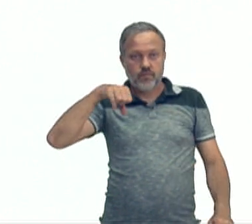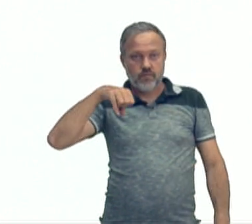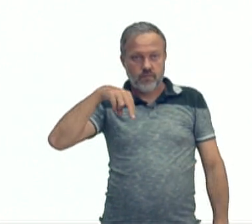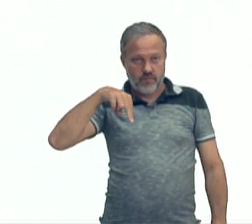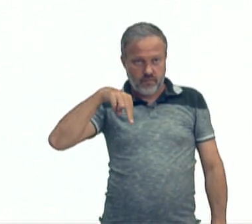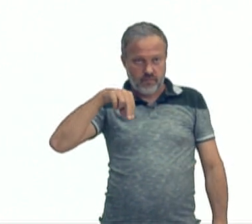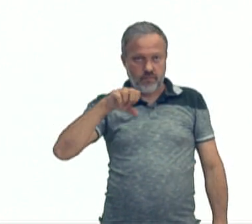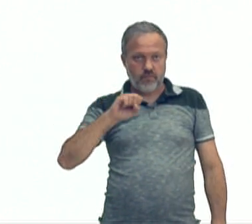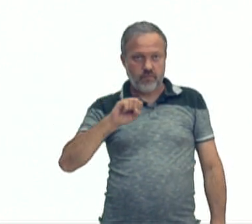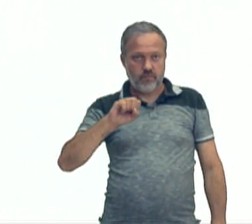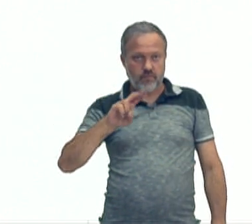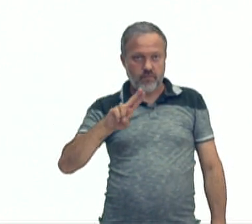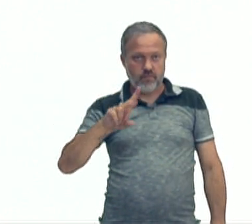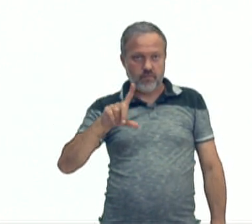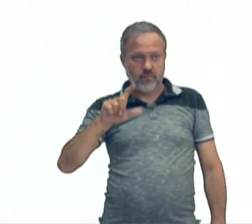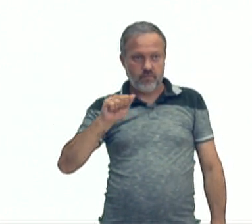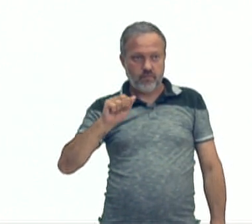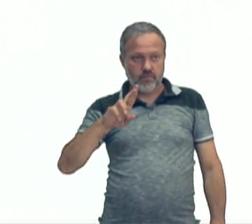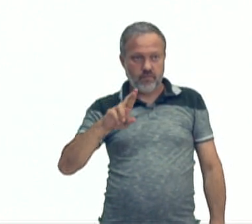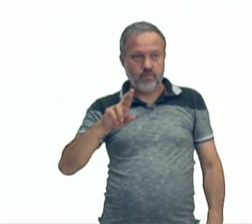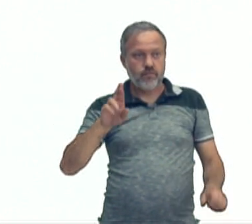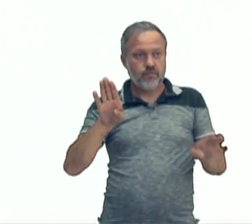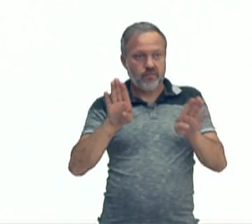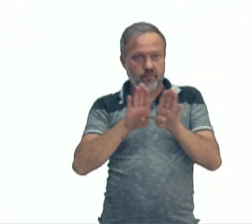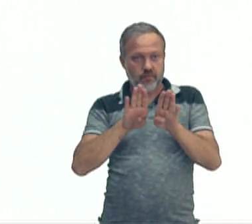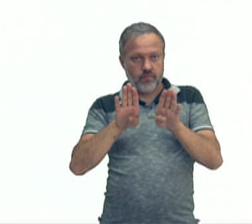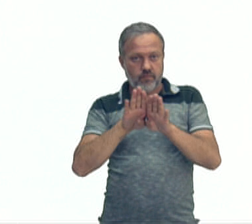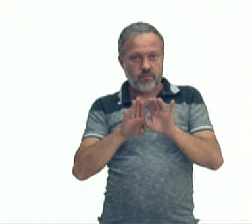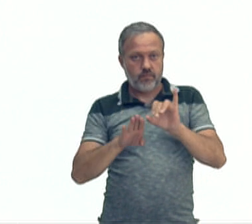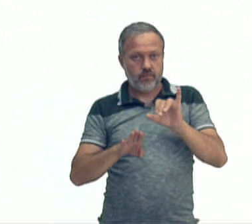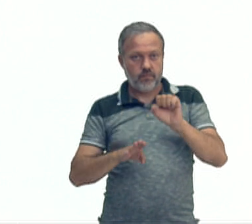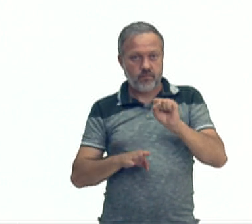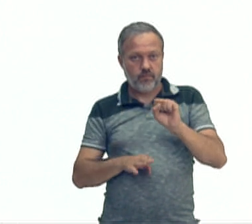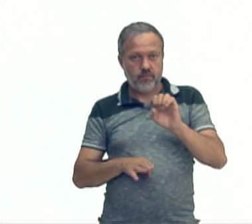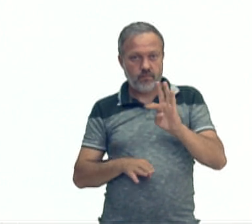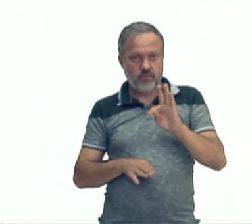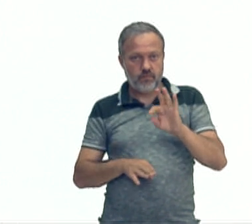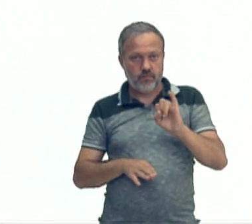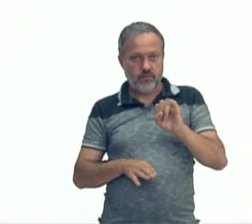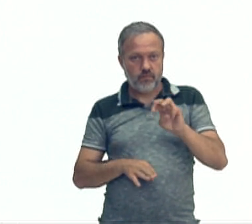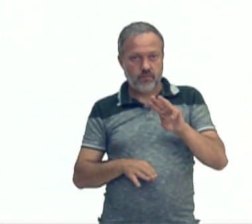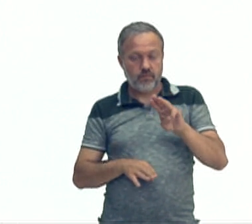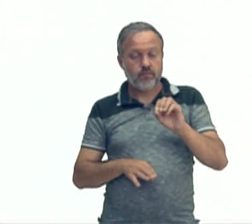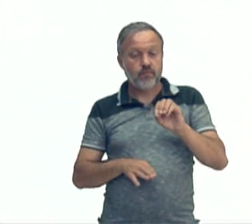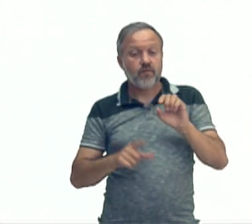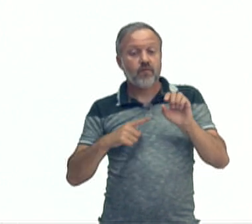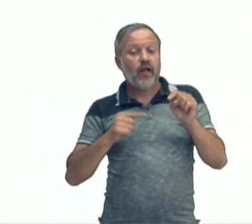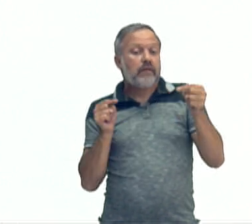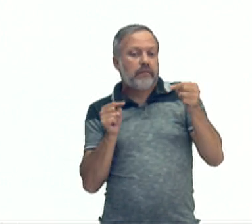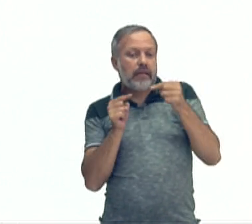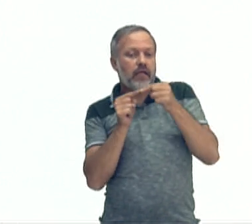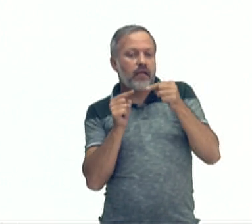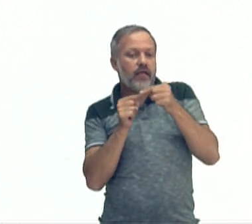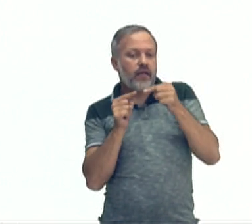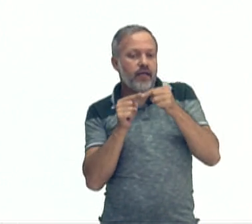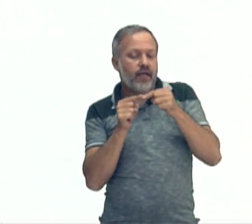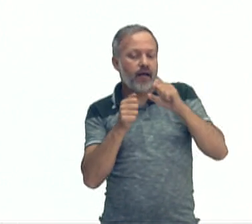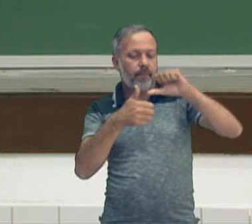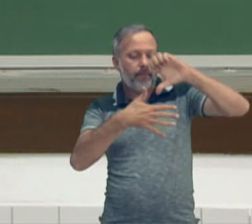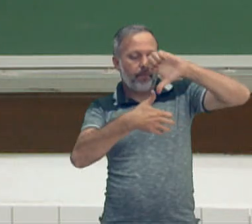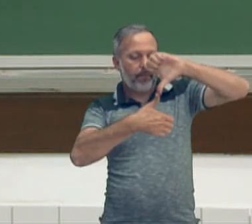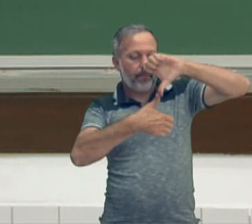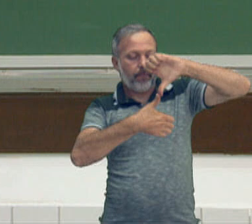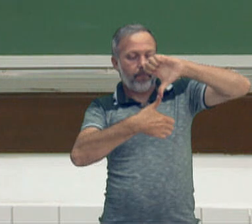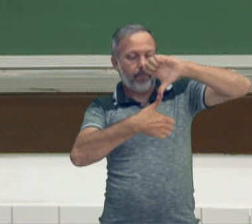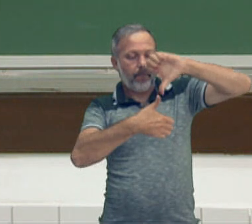estreitamento de terra fazendo parte do continente e ligando, fazendo a conexão, tanto da América do Norte quanto do Sul. Enquanto a porção